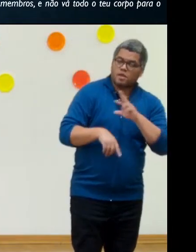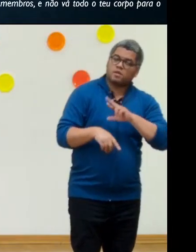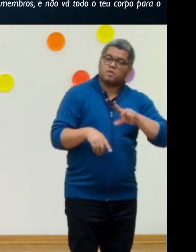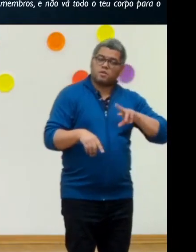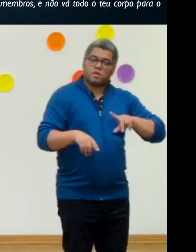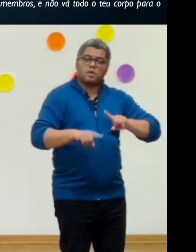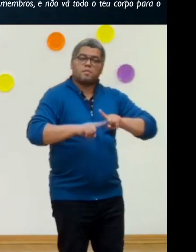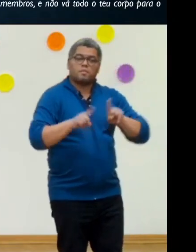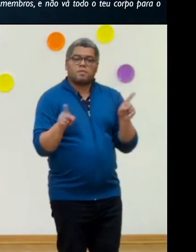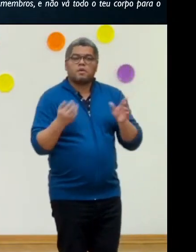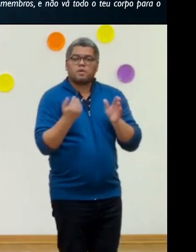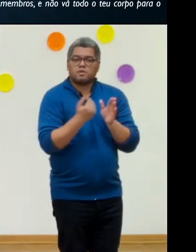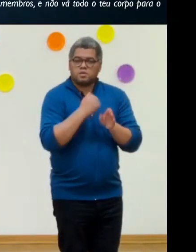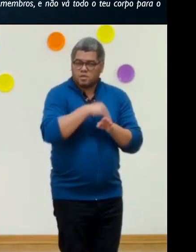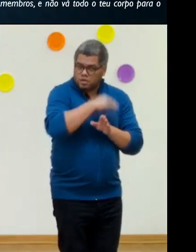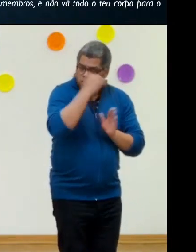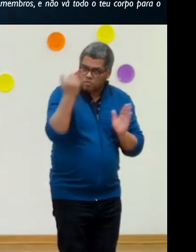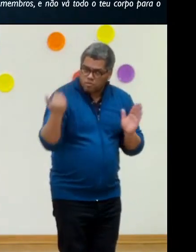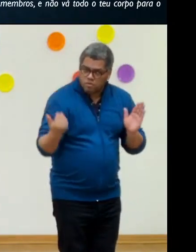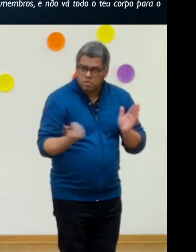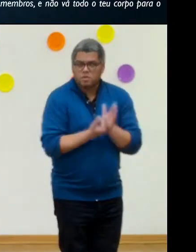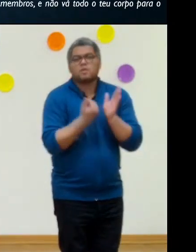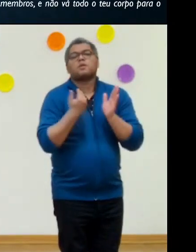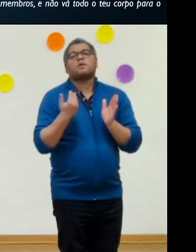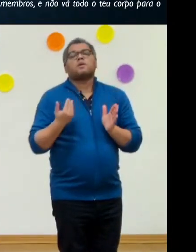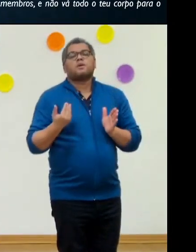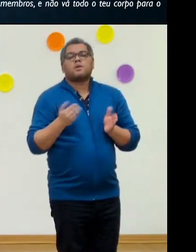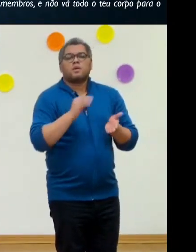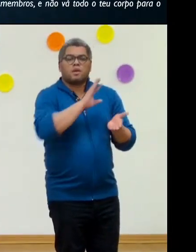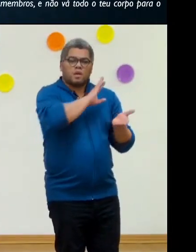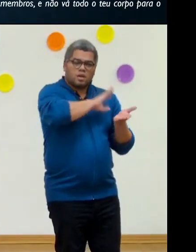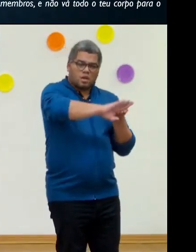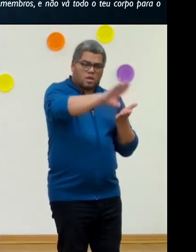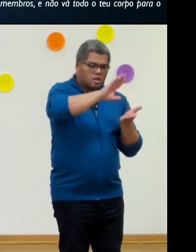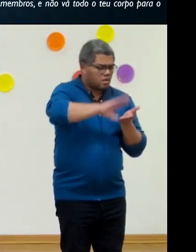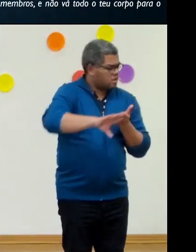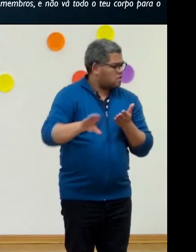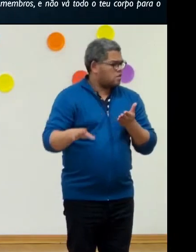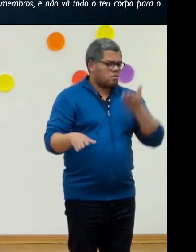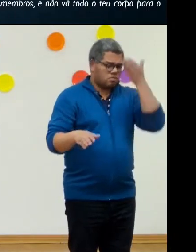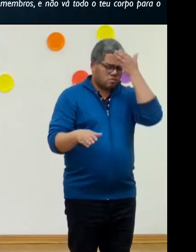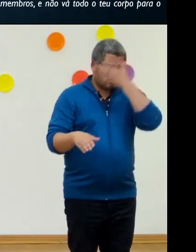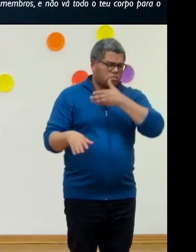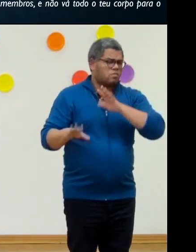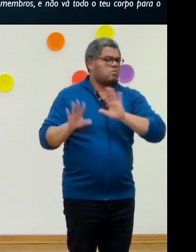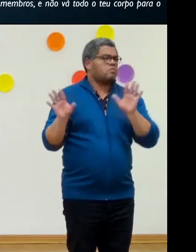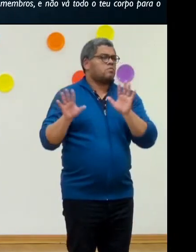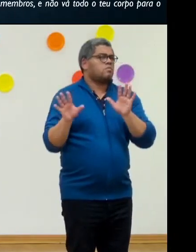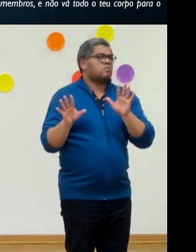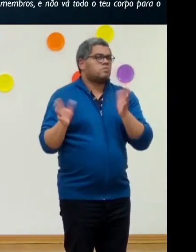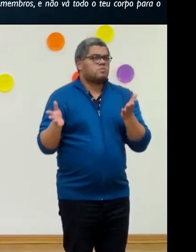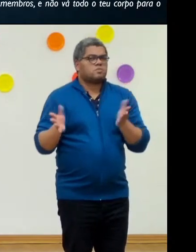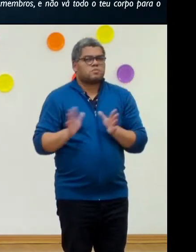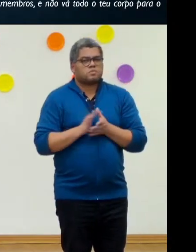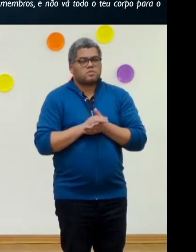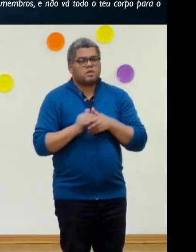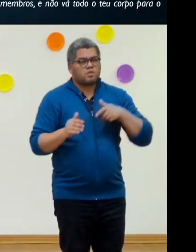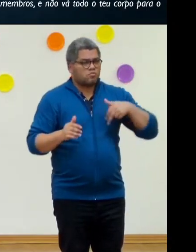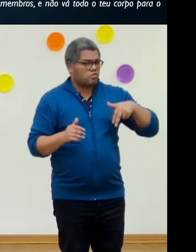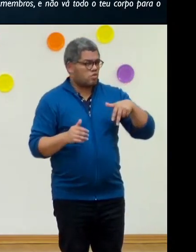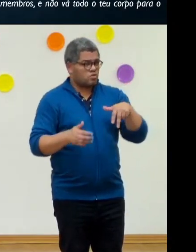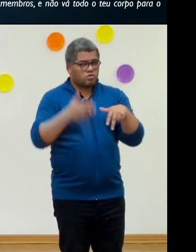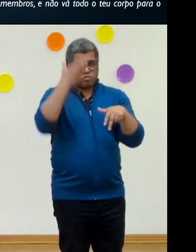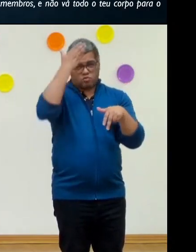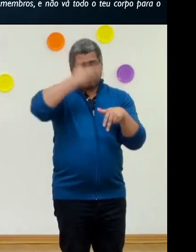radical. Então, seja radical com o pecado, arranque o olho, ou seja, não olhe. Ande como se não tivesse olho.